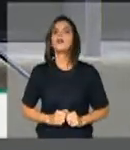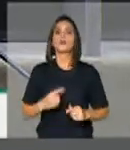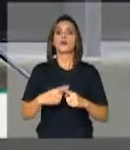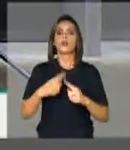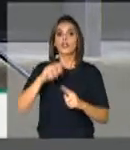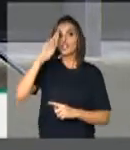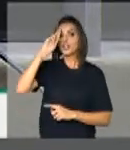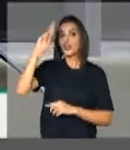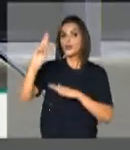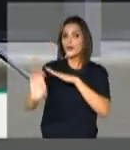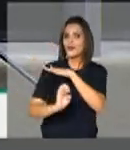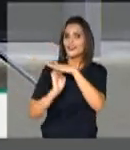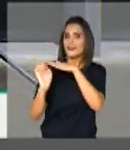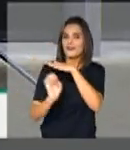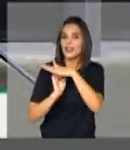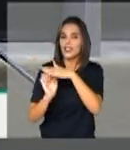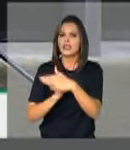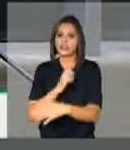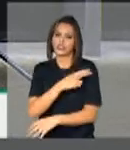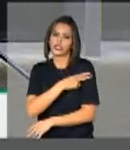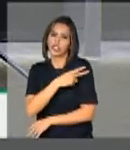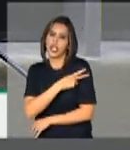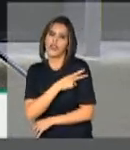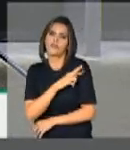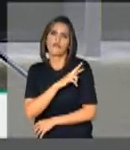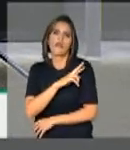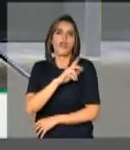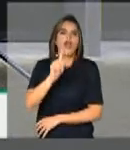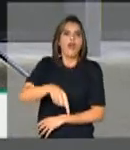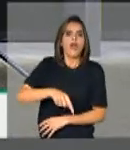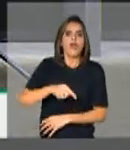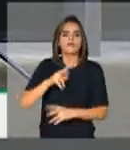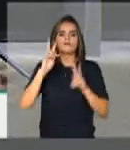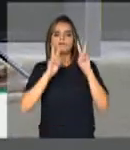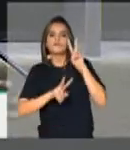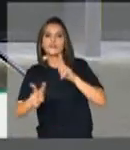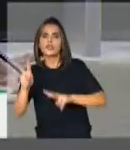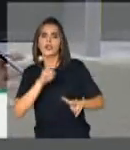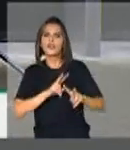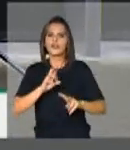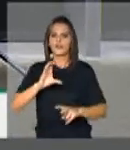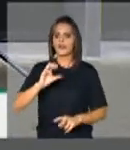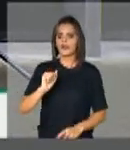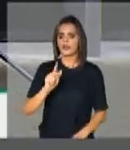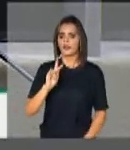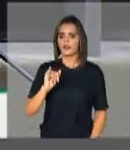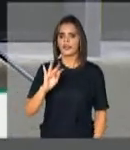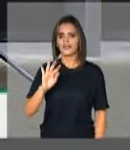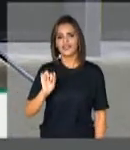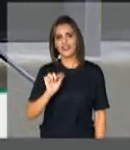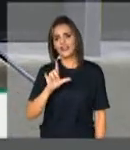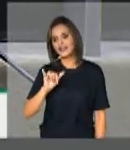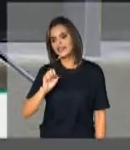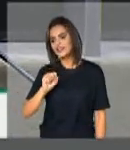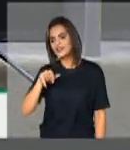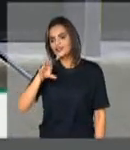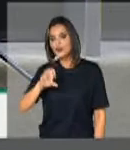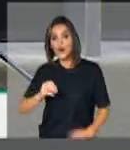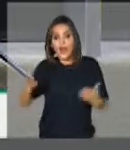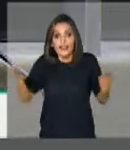os empresários que têm uma visão de um capitalismo moderno, mesmo membros do Ministério Público do